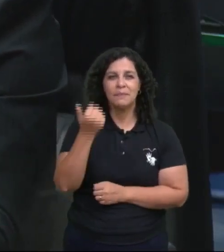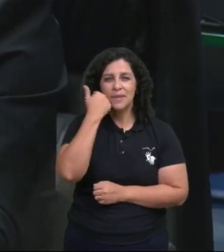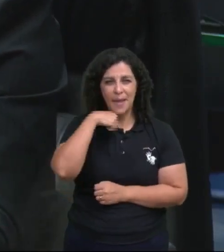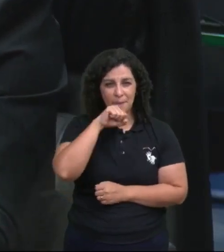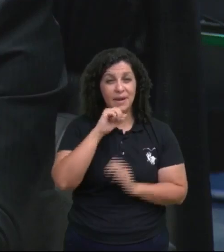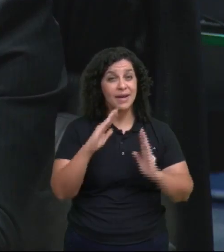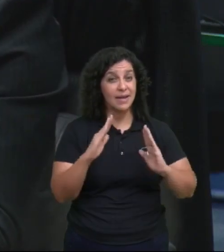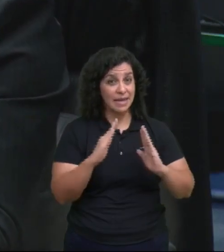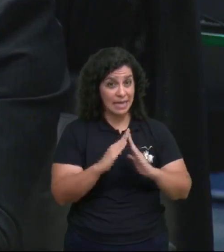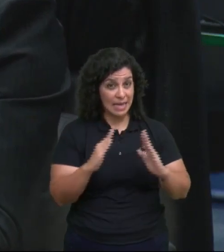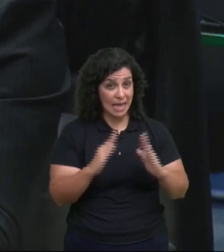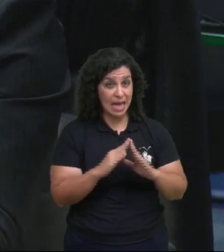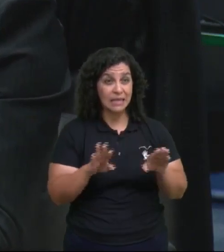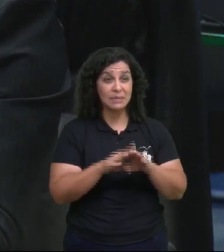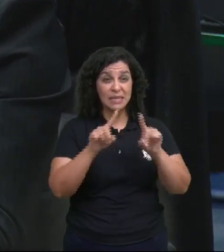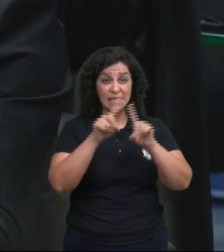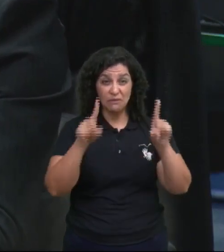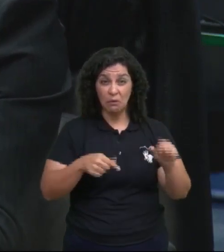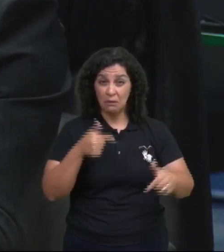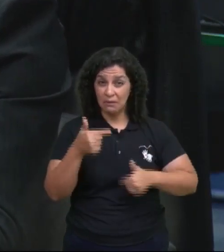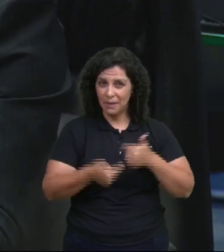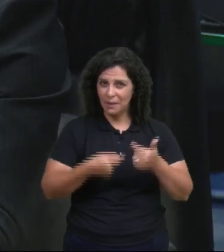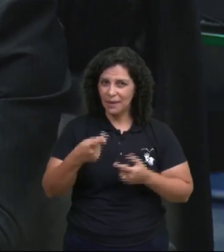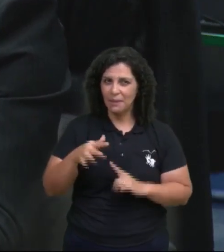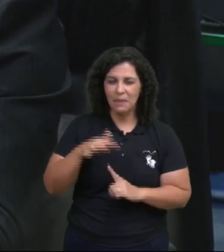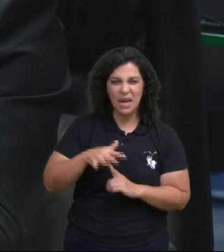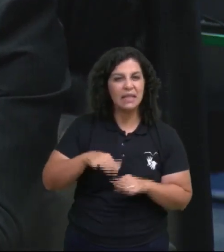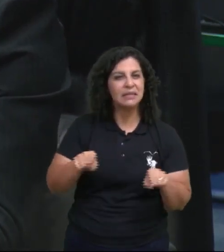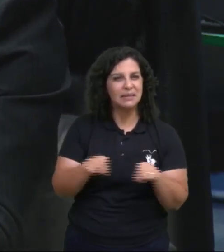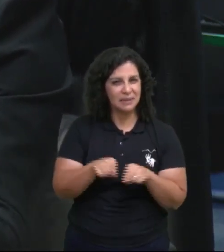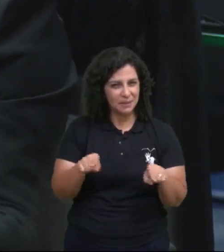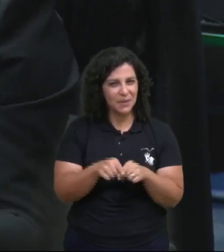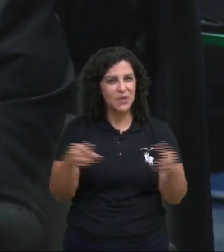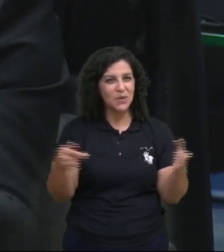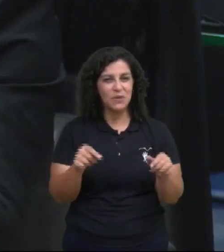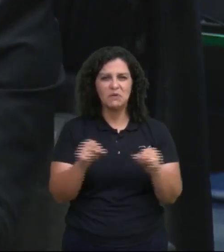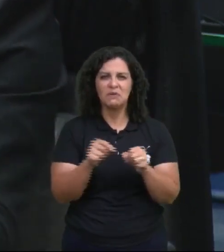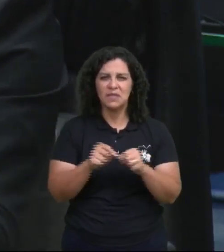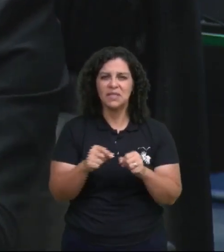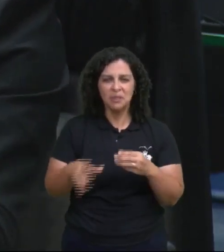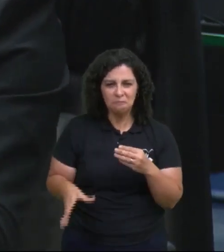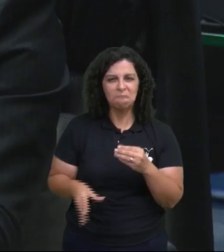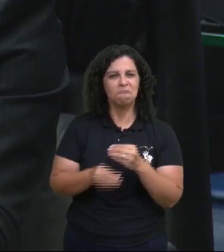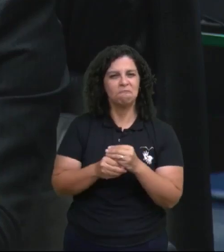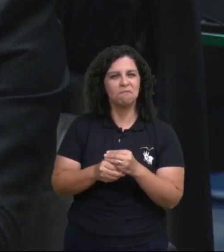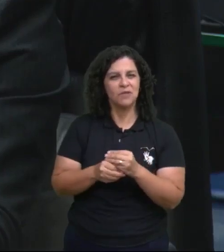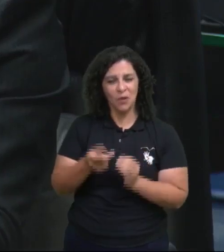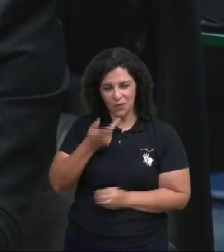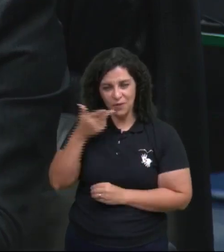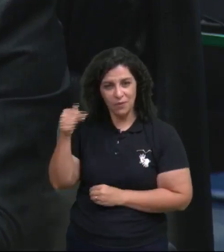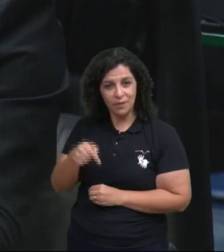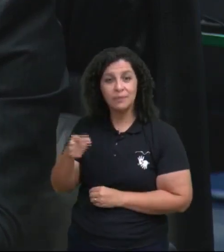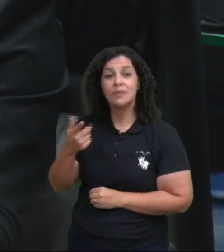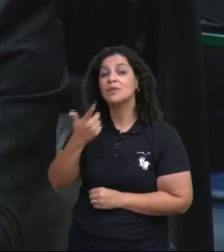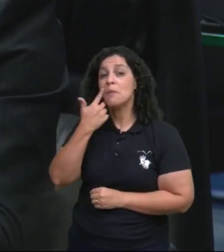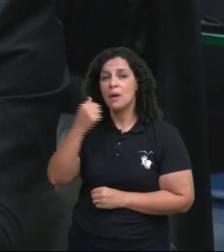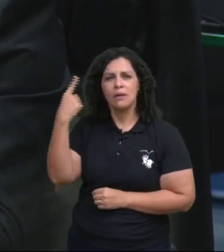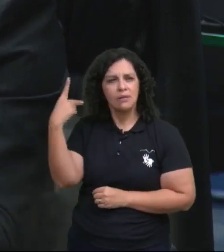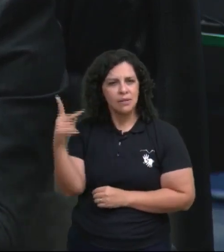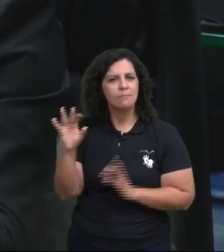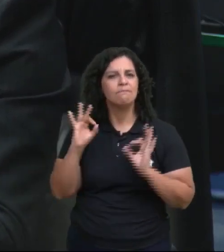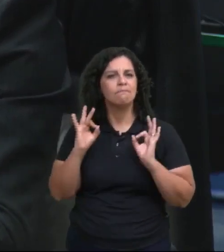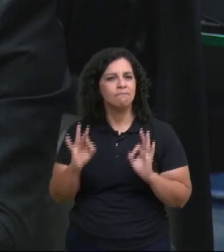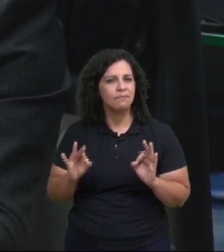está em casa, que é servidora pública, deve estar também fazendo jus às minhas palavras, porque ele realmente